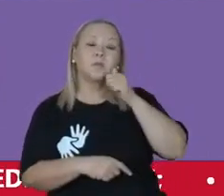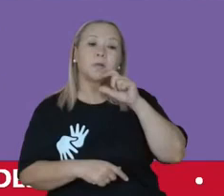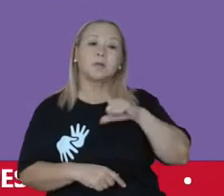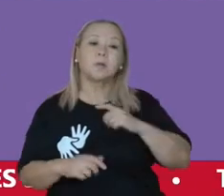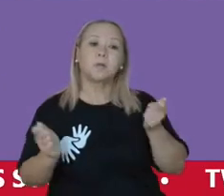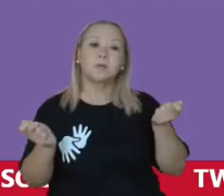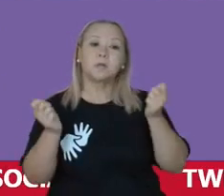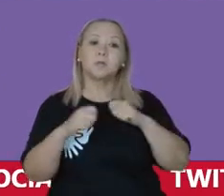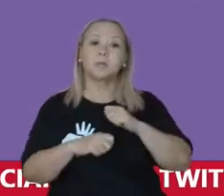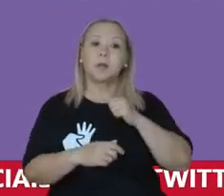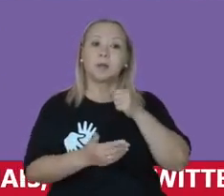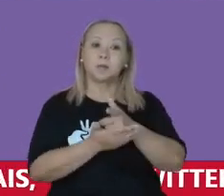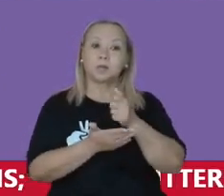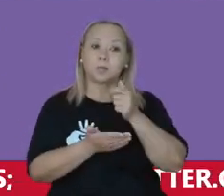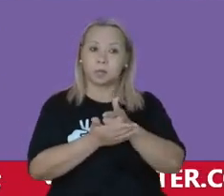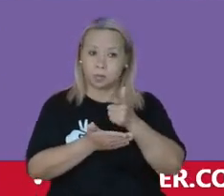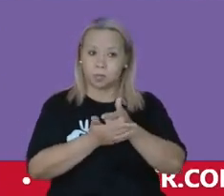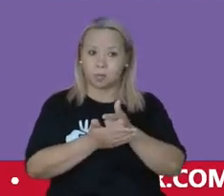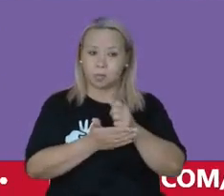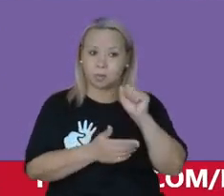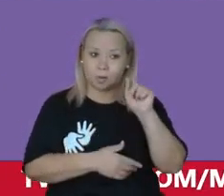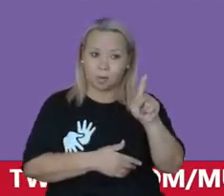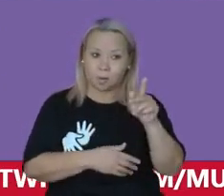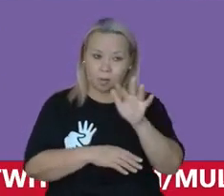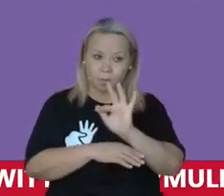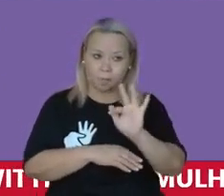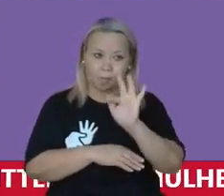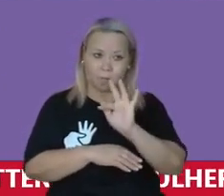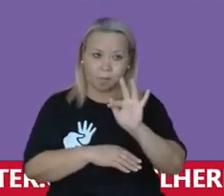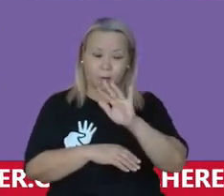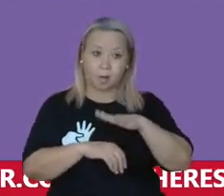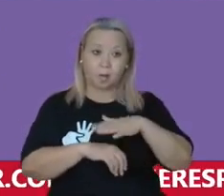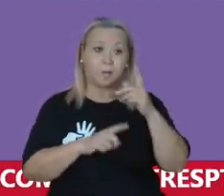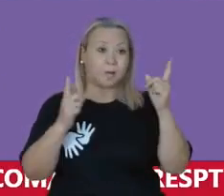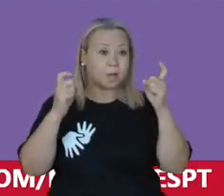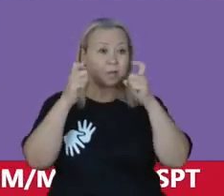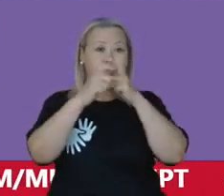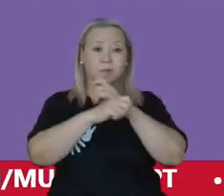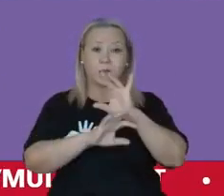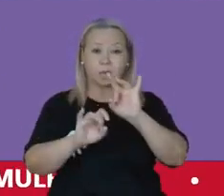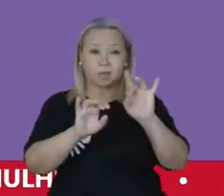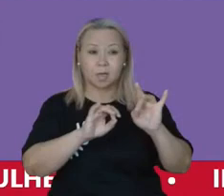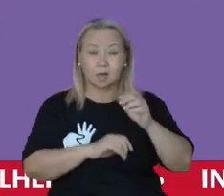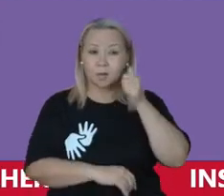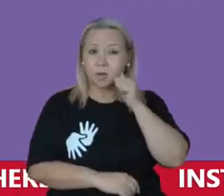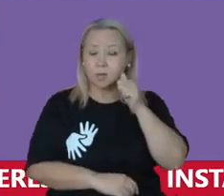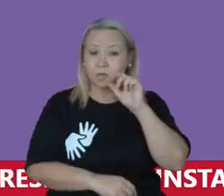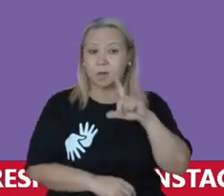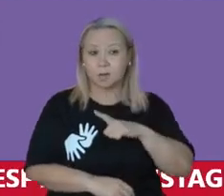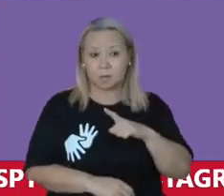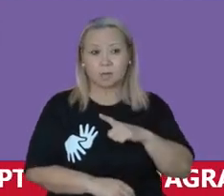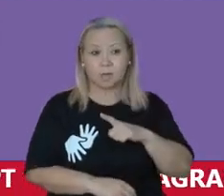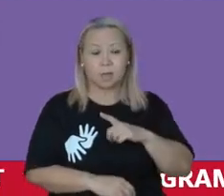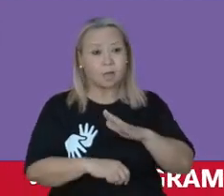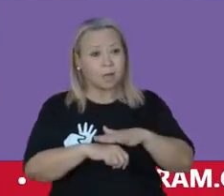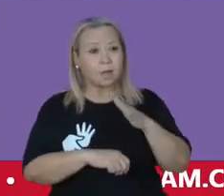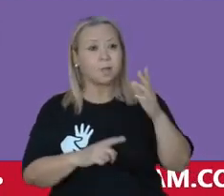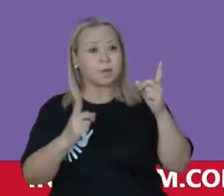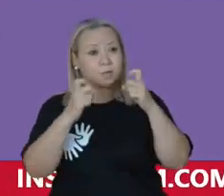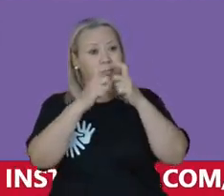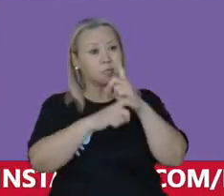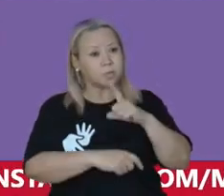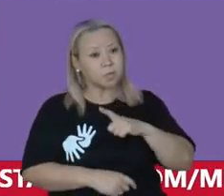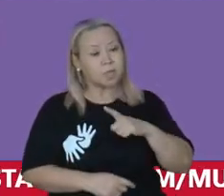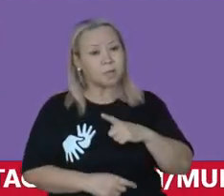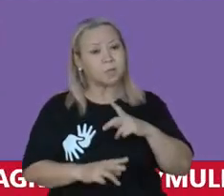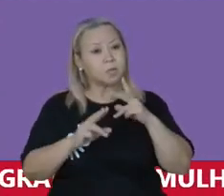possibilidade de contribuição formal, mais dificuldade cada uma das mulheres tem. Mais dificuldade nós temos